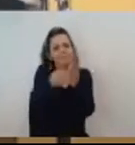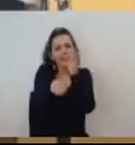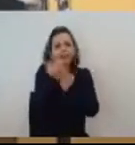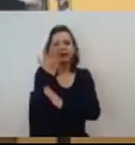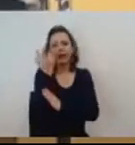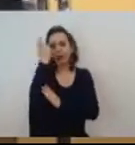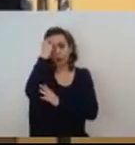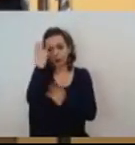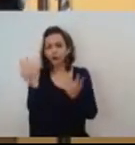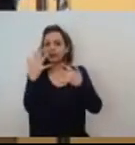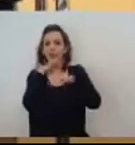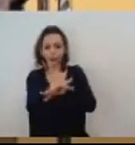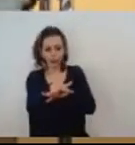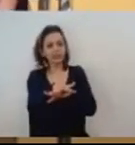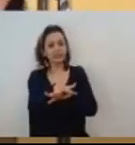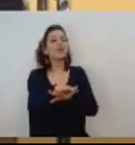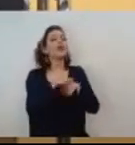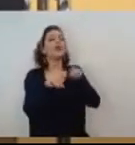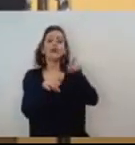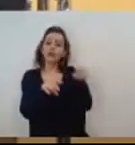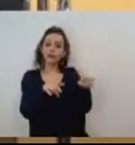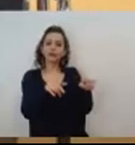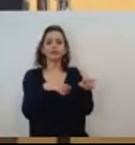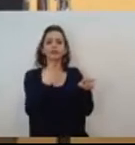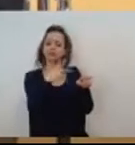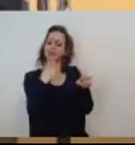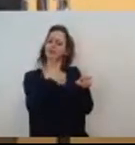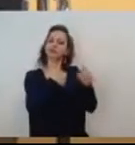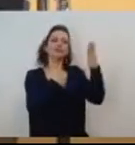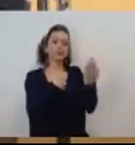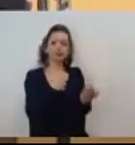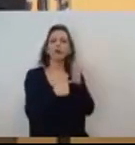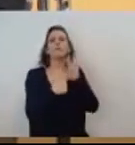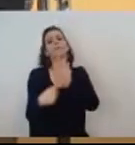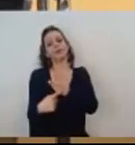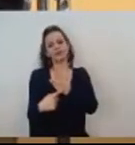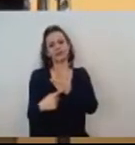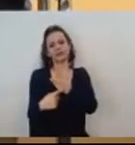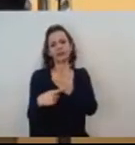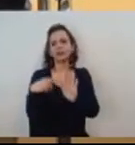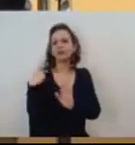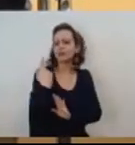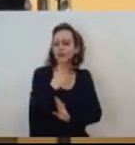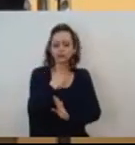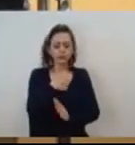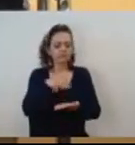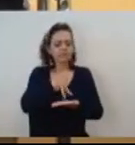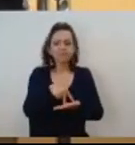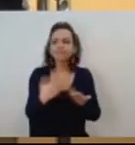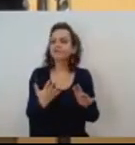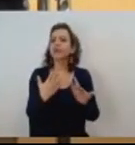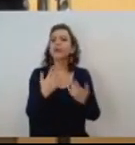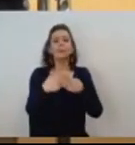profissional altamente competente de lidar e os temas que você trata são temas super comprar né então